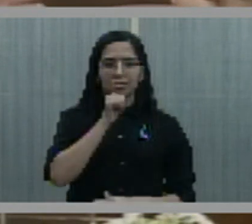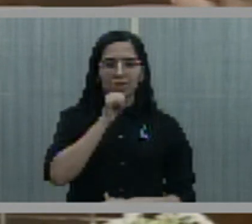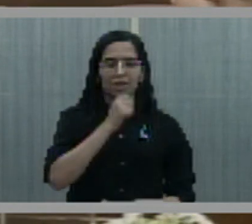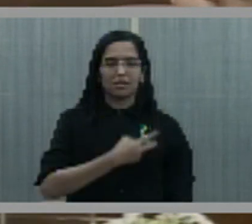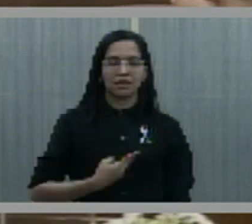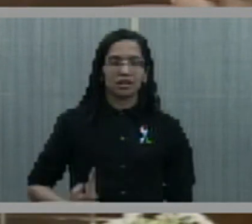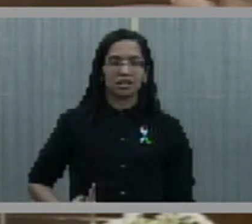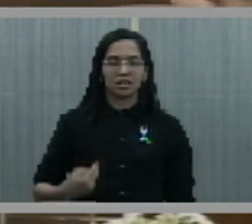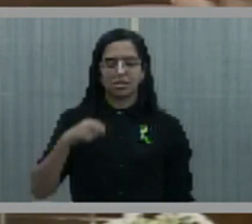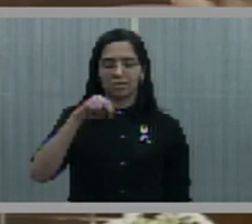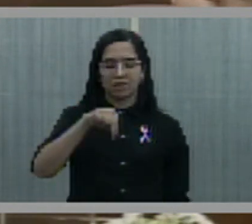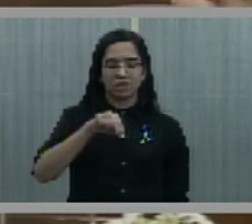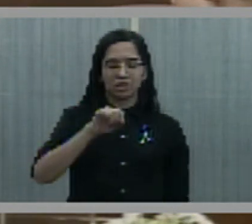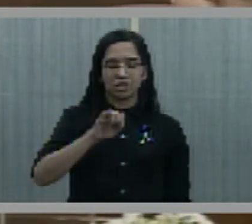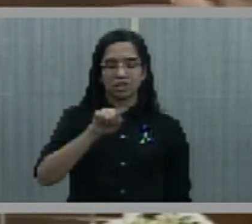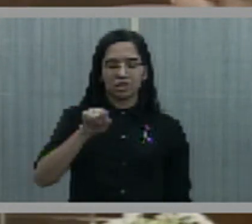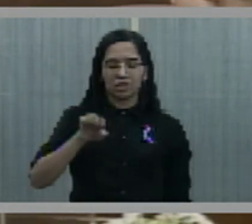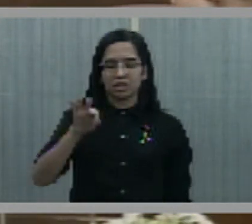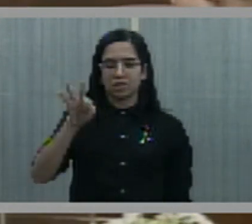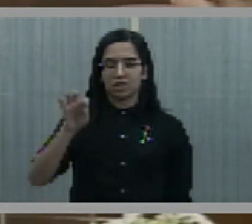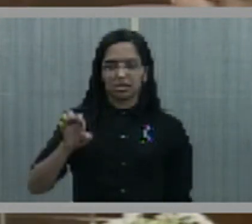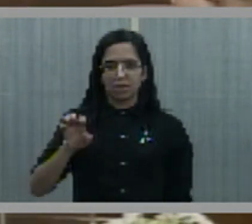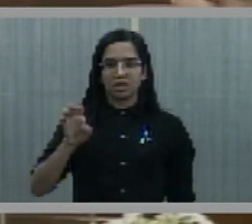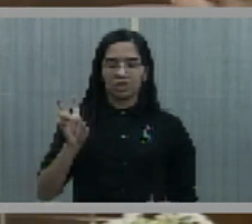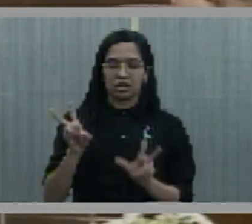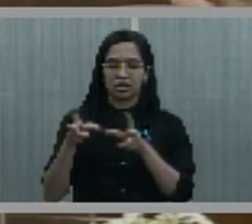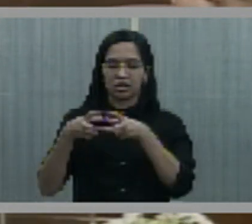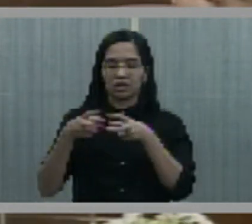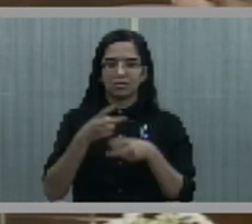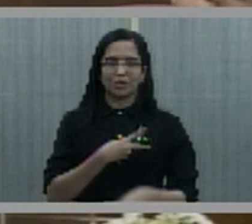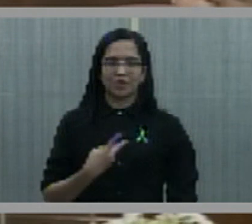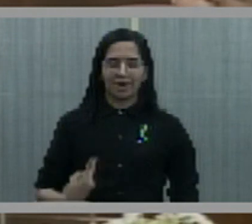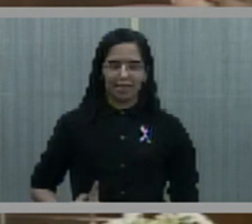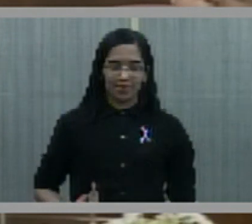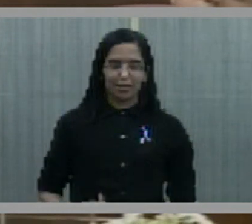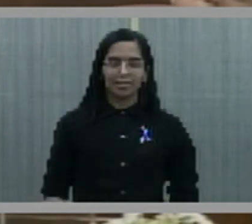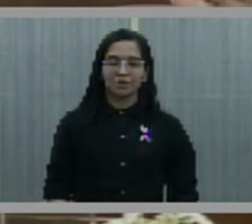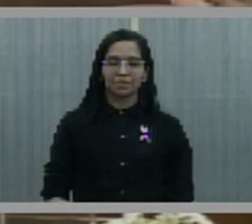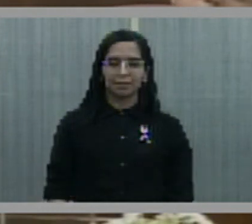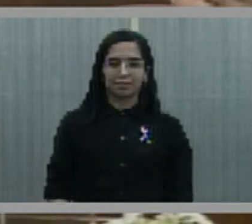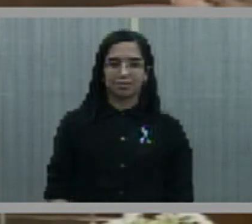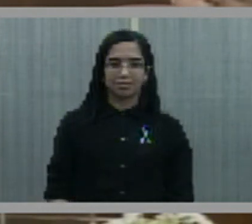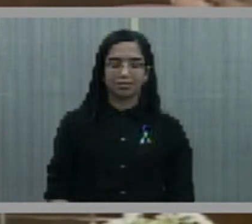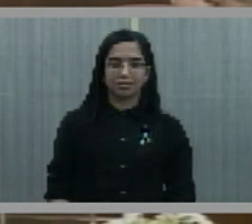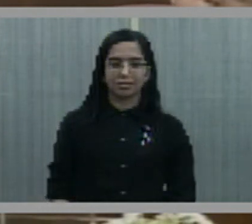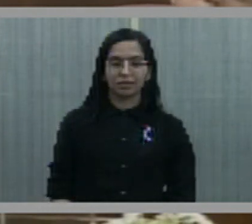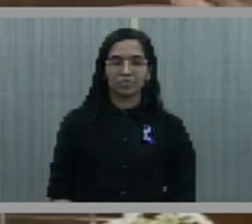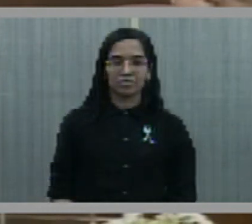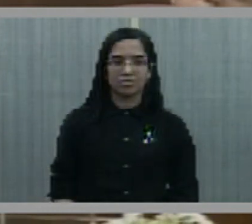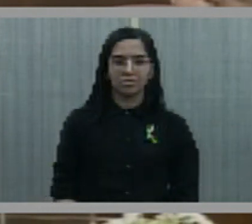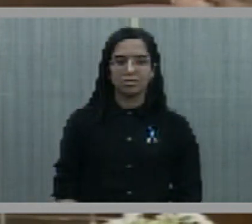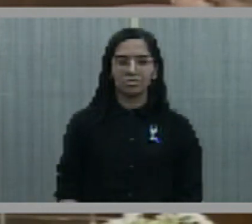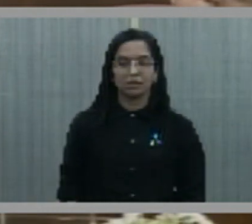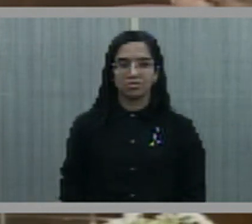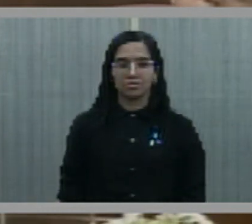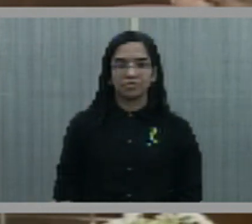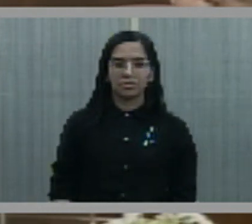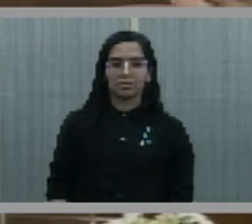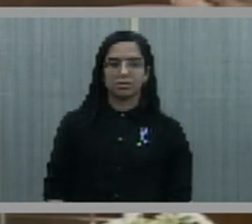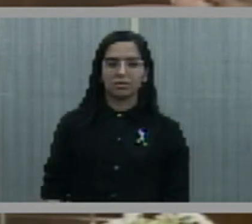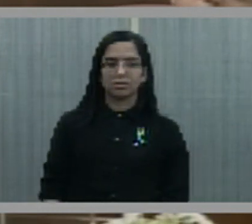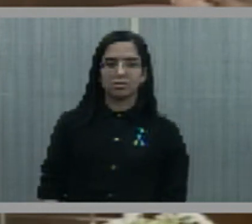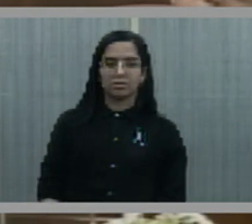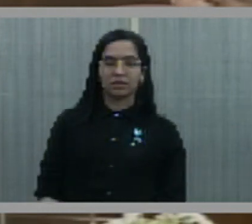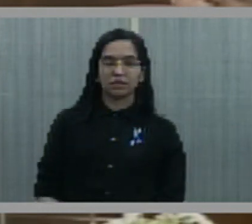vereadora Nizete, né? Lá na nossa Câmara em Bom Jesus, que nos acompanha aqui